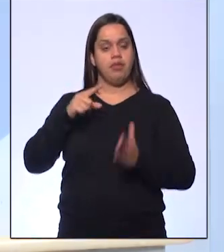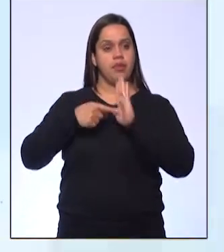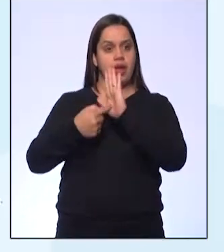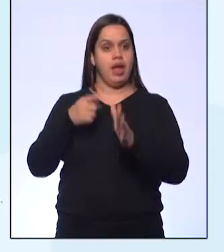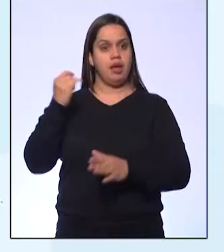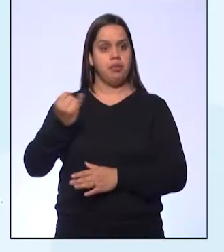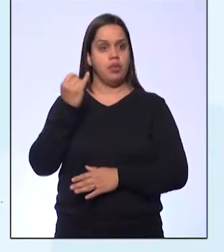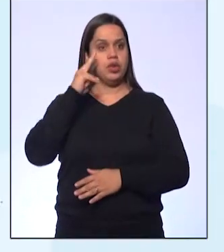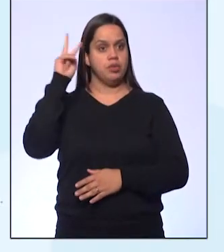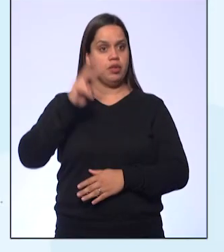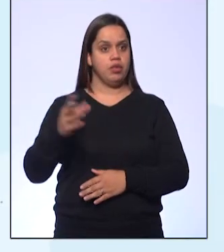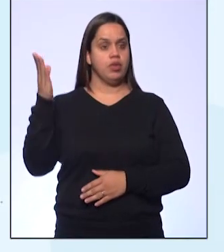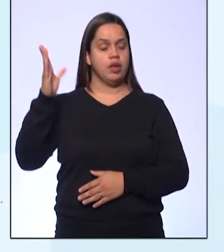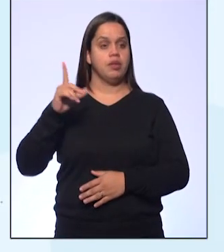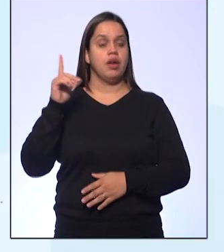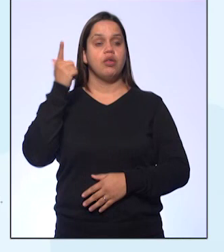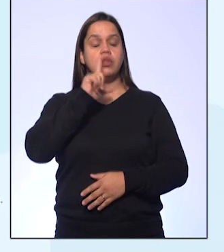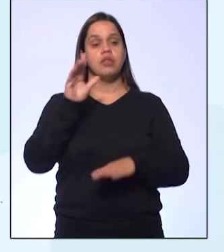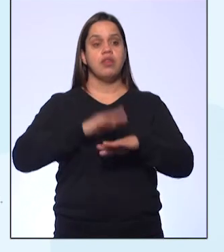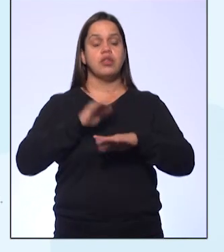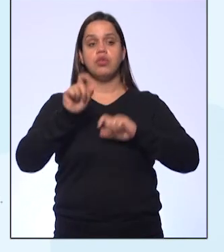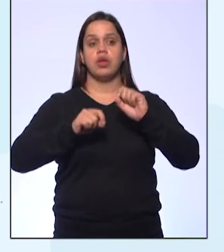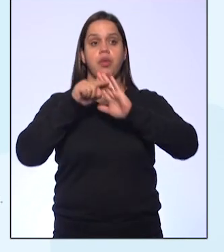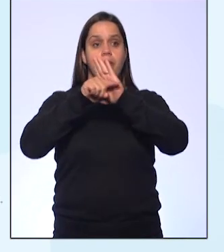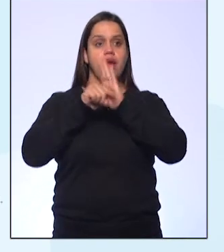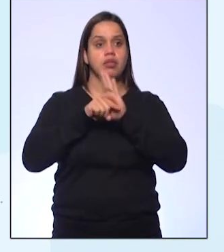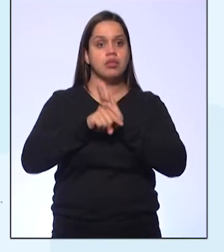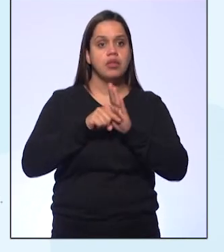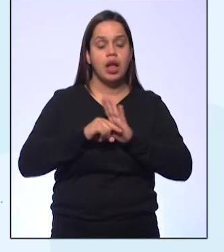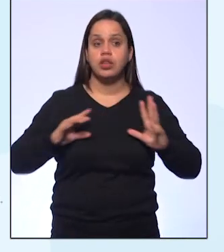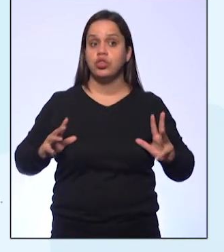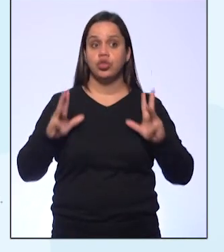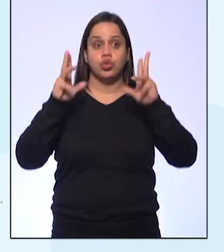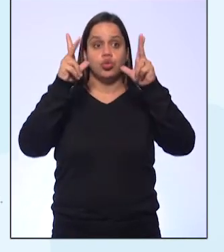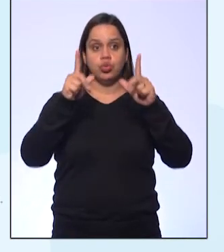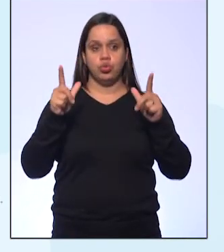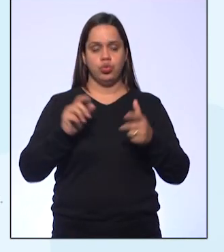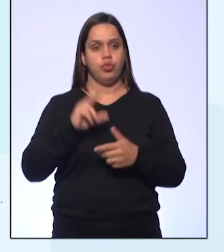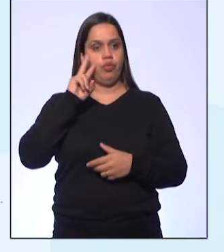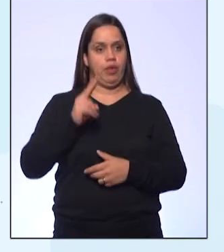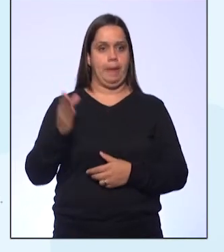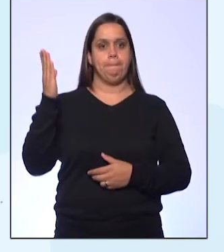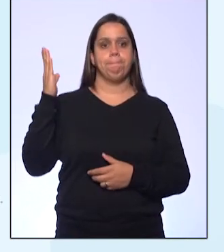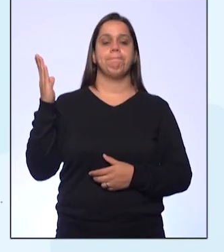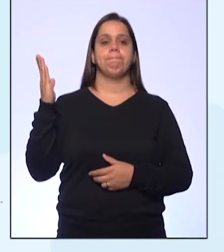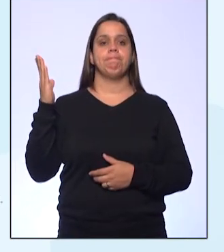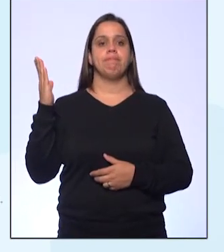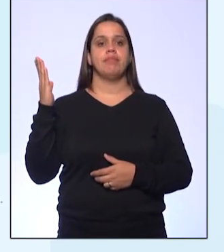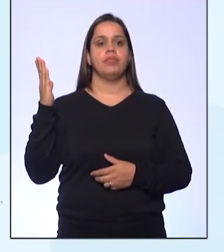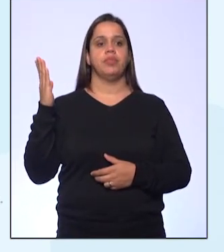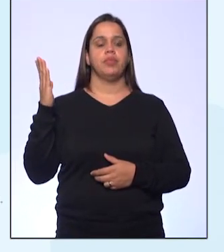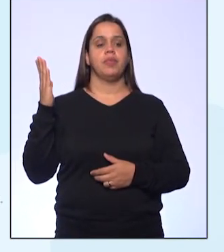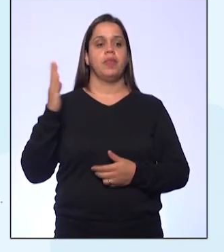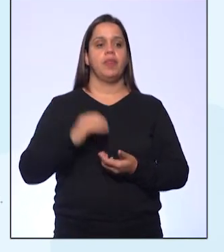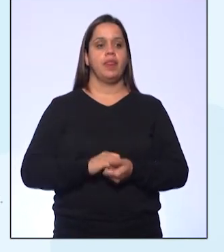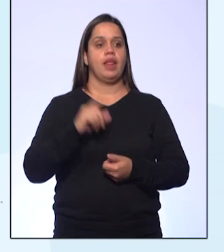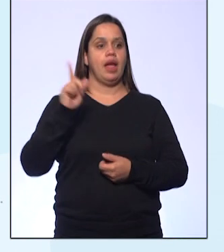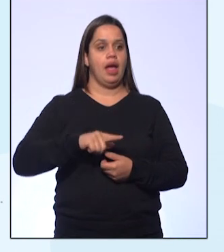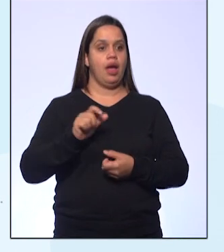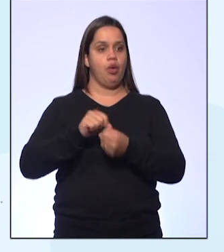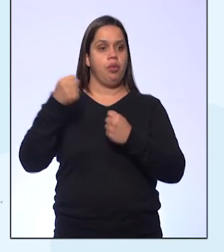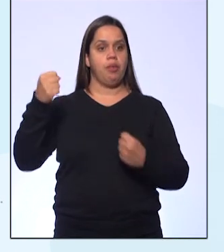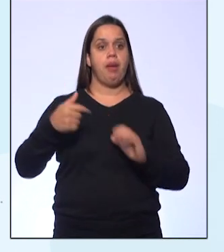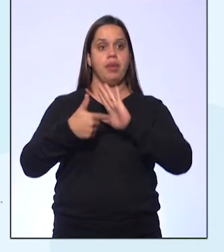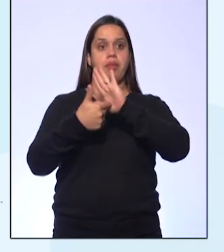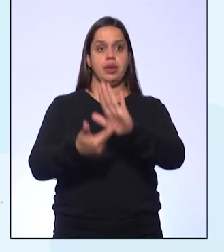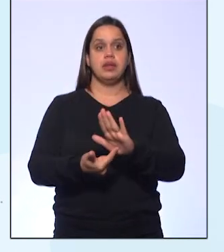importante para que a gente consiga fazer uma análise, né, do todo. Então, observem aí. Essa é um mapa